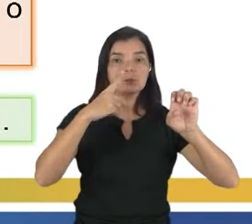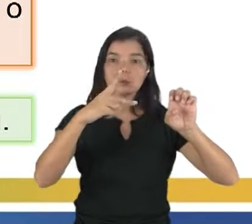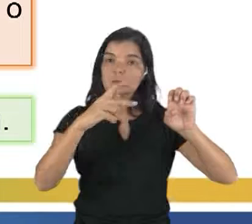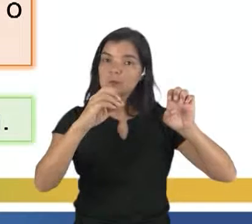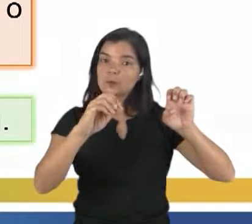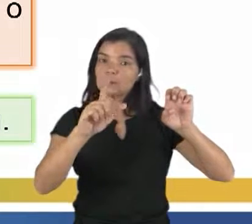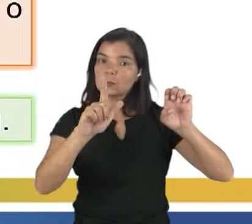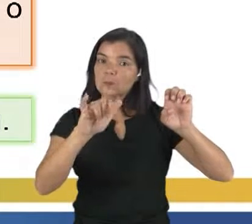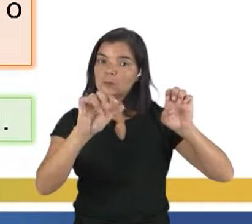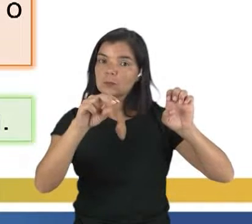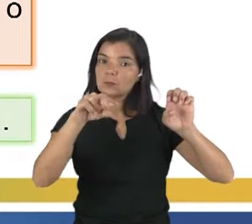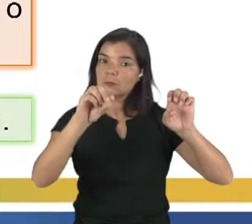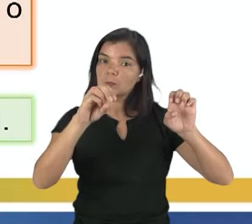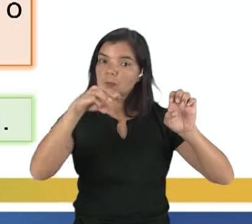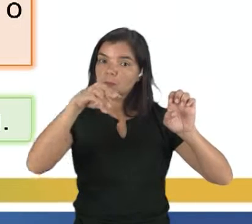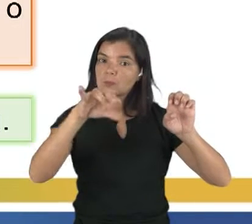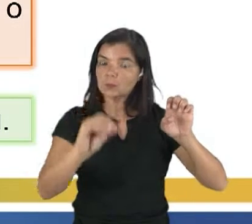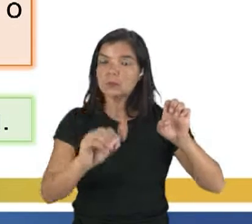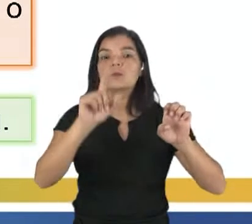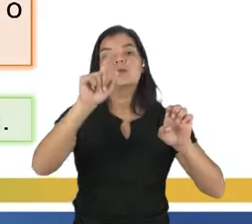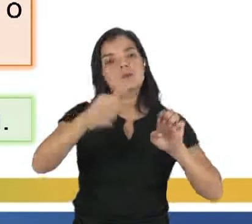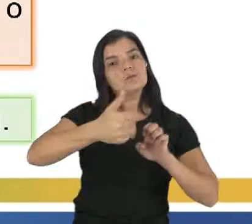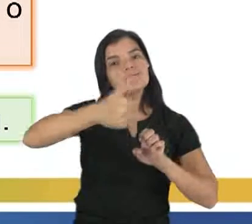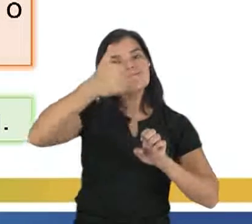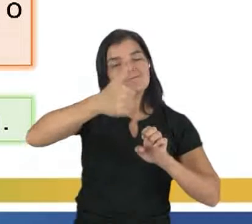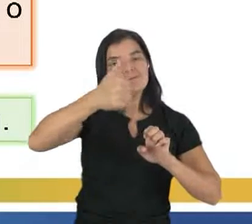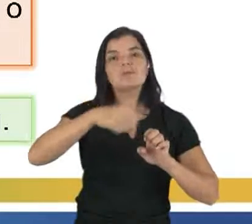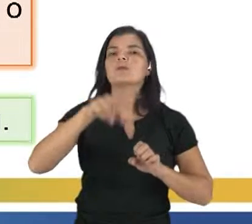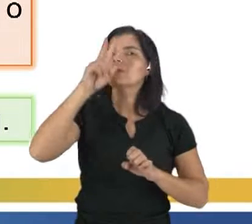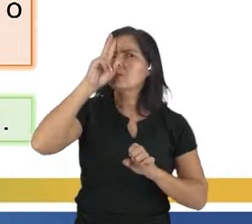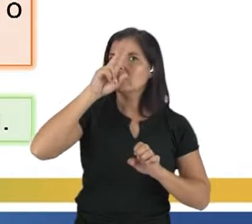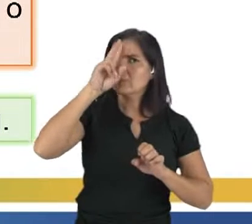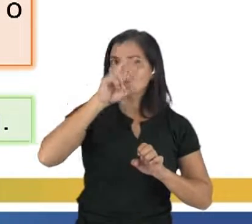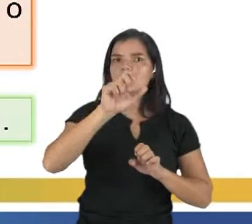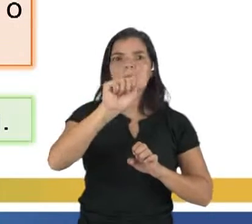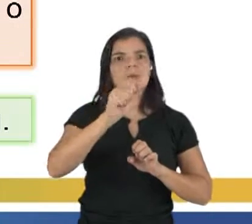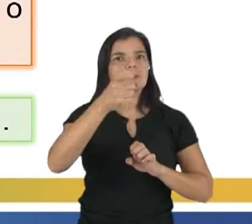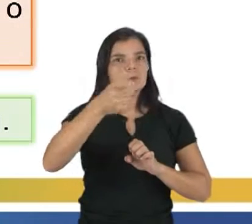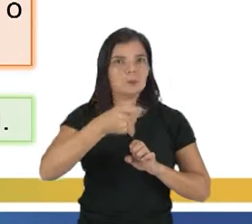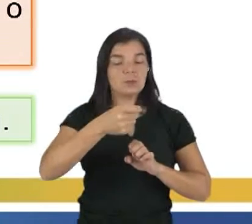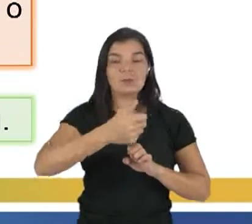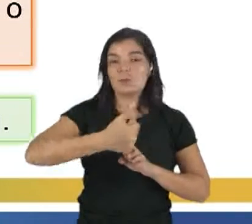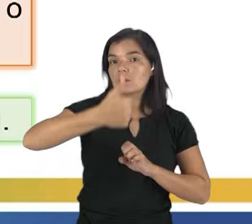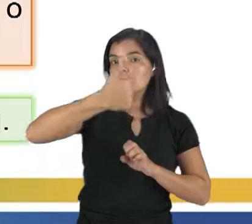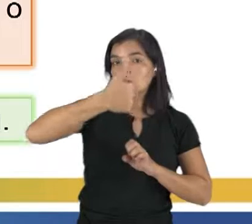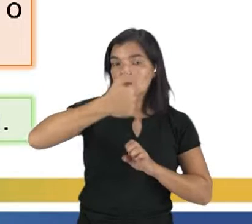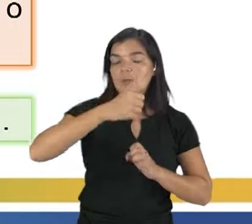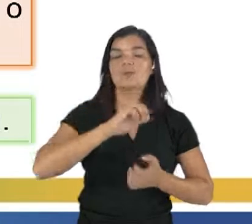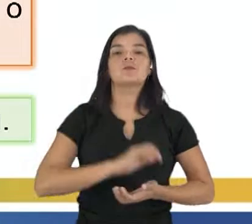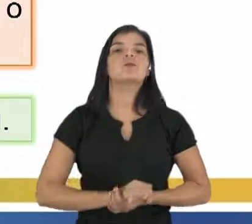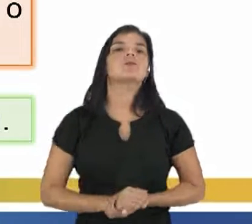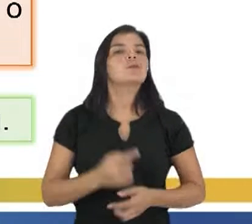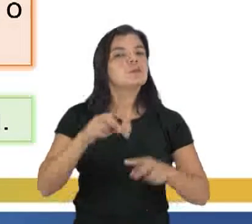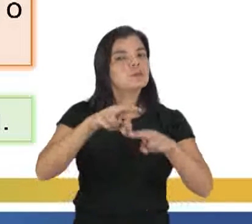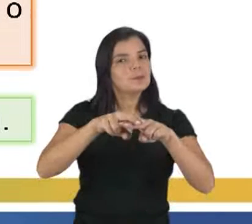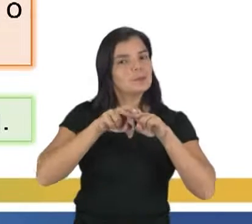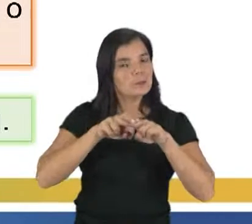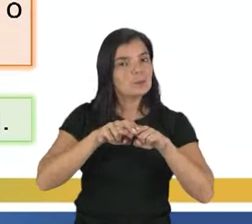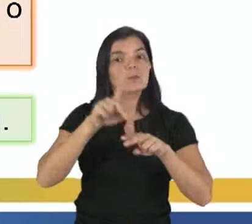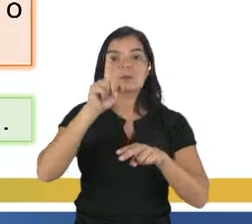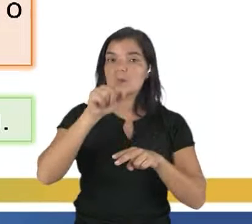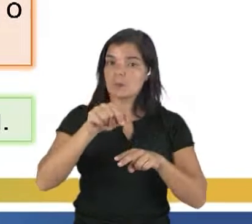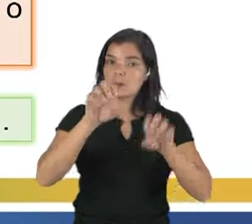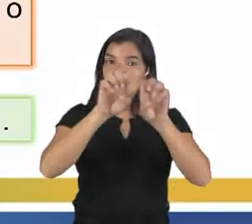polinômio de primeiro grau repare que o X elevado a um né então a x mais B um polinômio de primeiro grau por isso que a gente